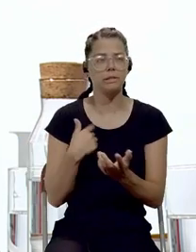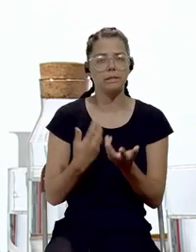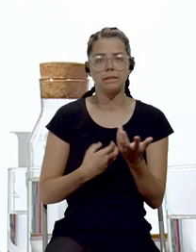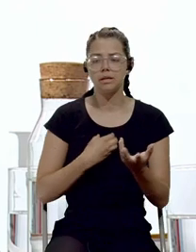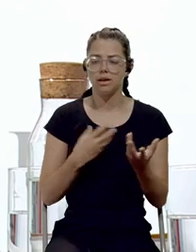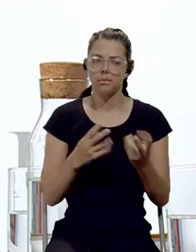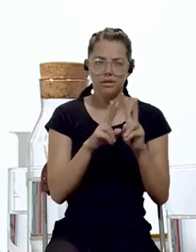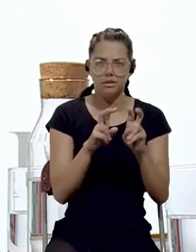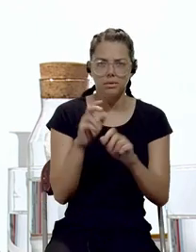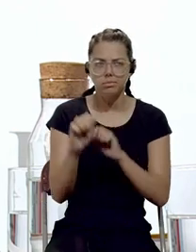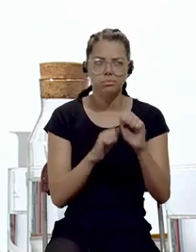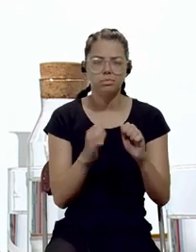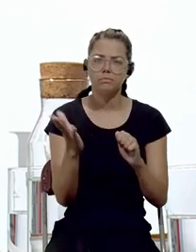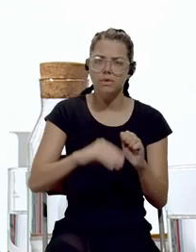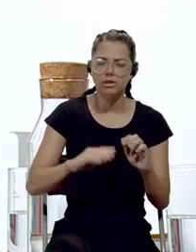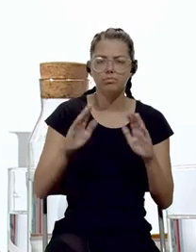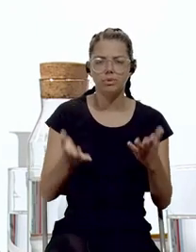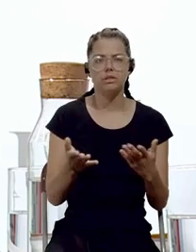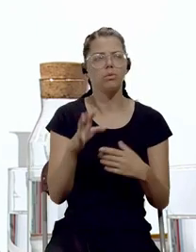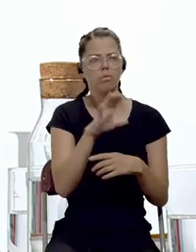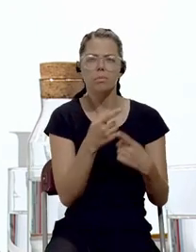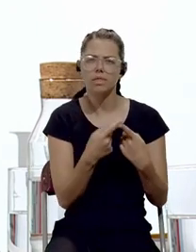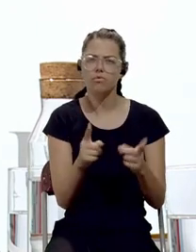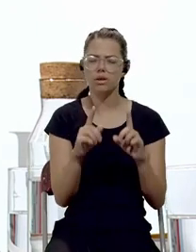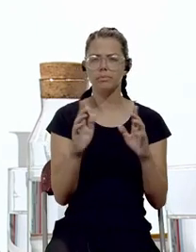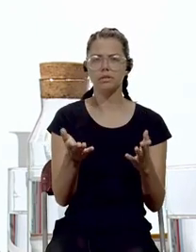mais sobre essas questões ou escrever de outra maneira,